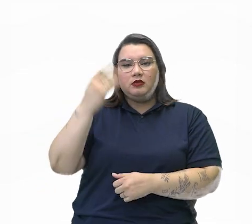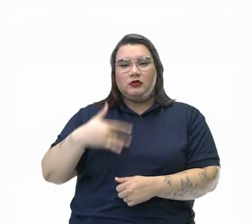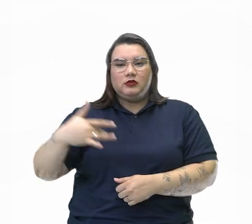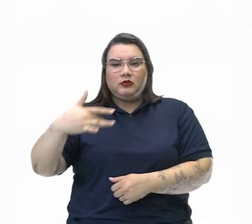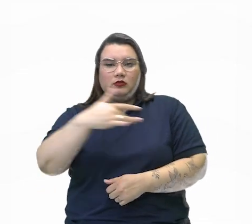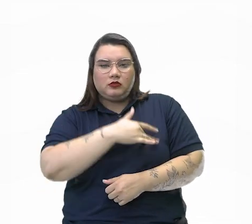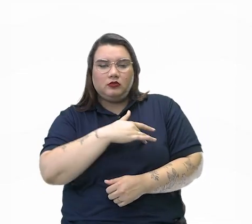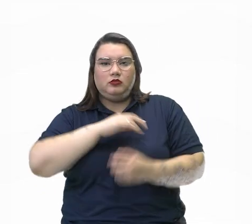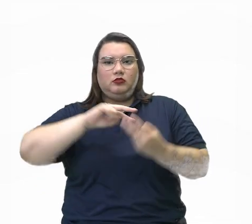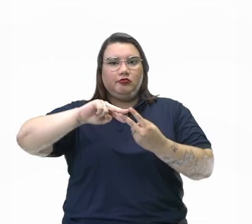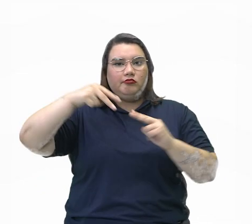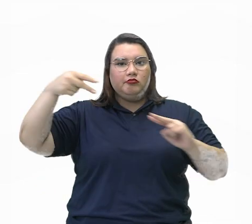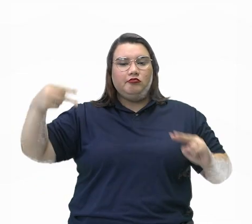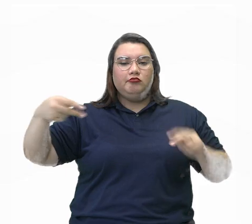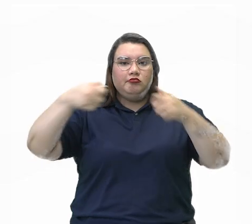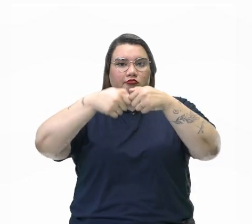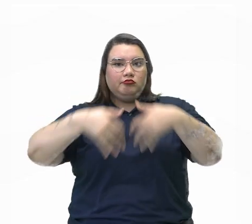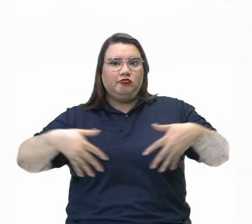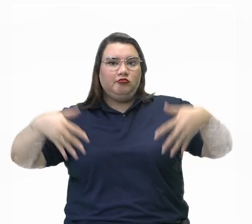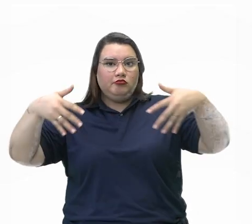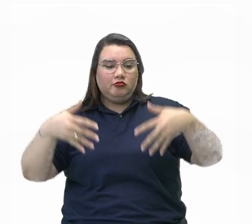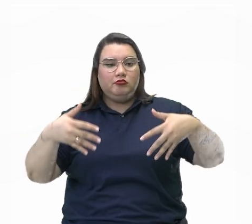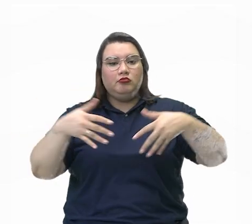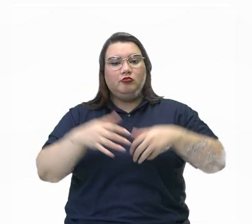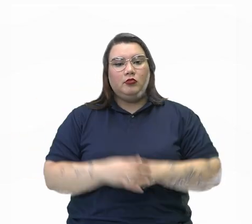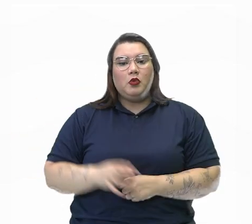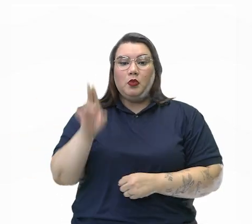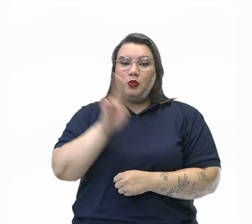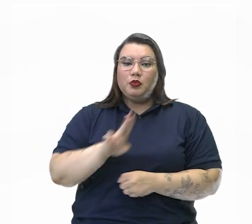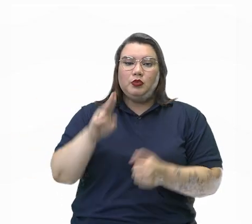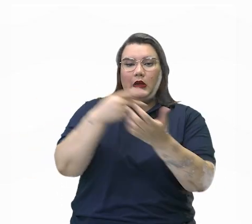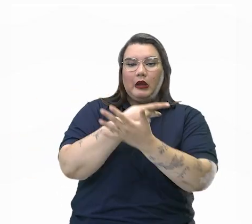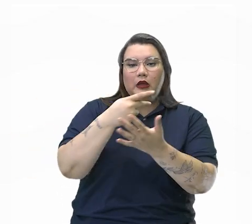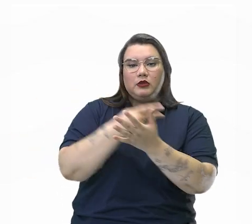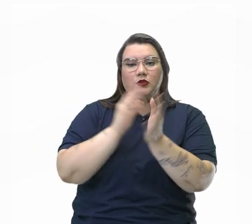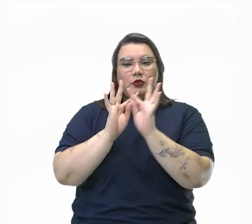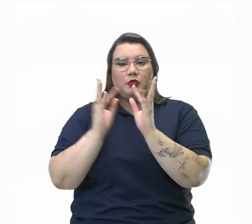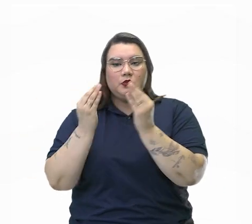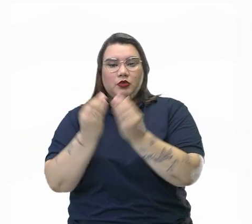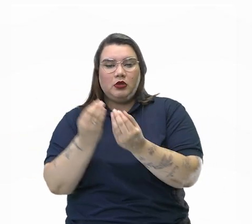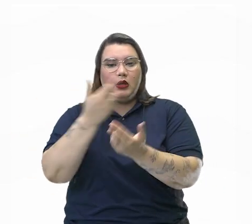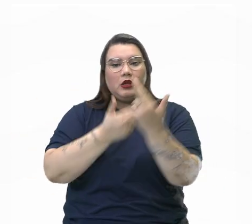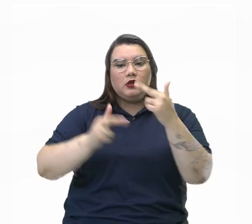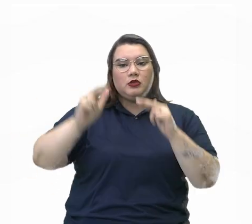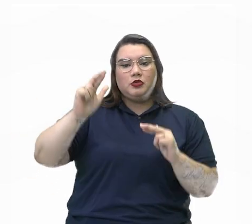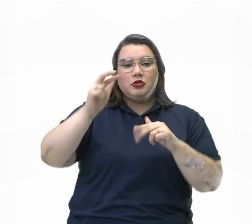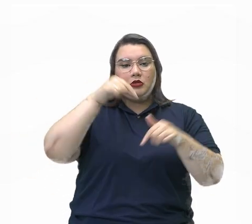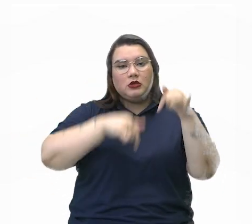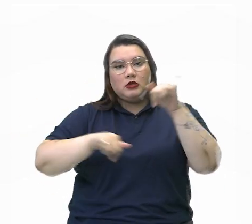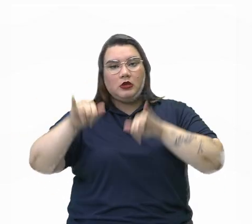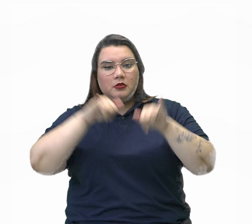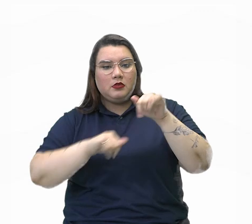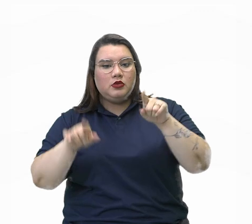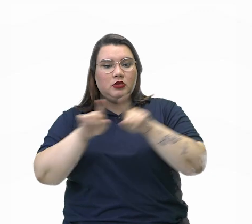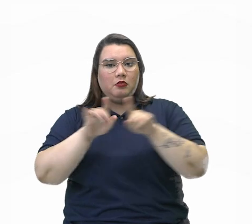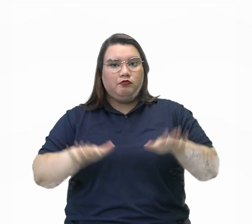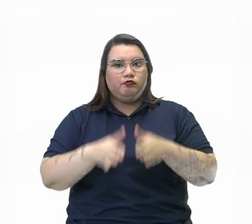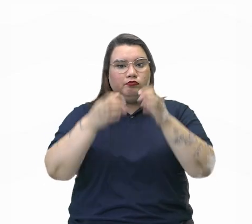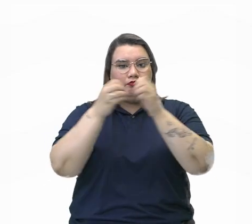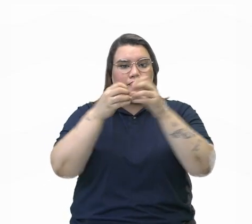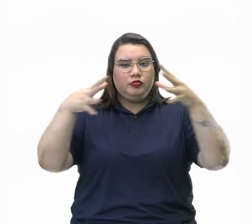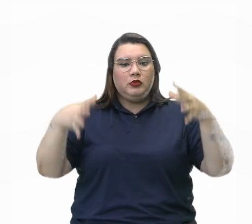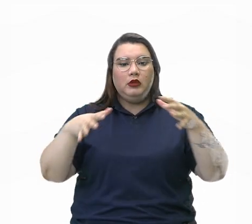saúde. Mapeamento genético, uso indevido de substâncias e reações químicas